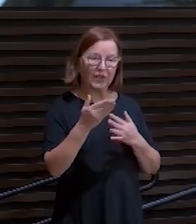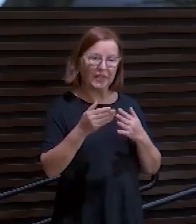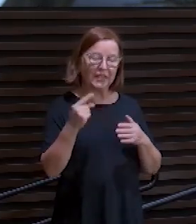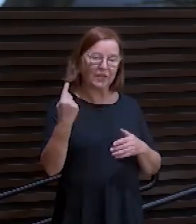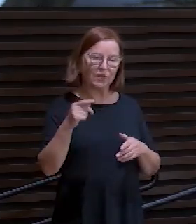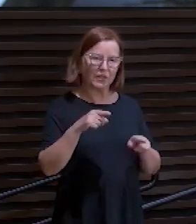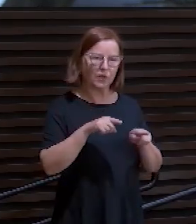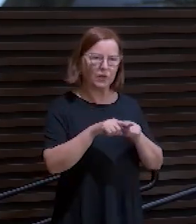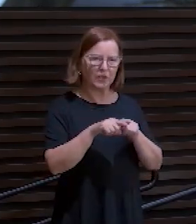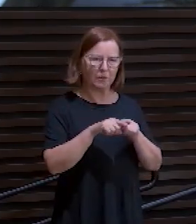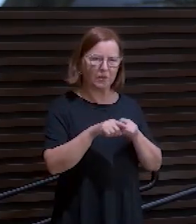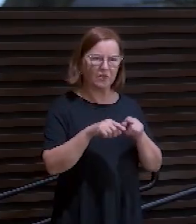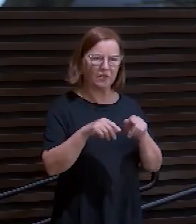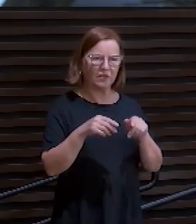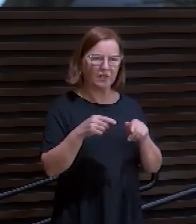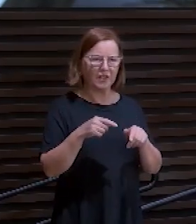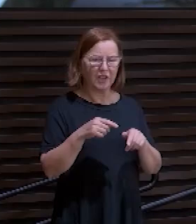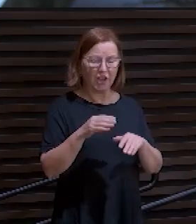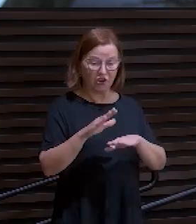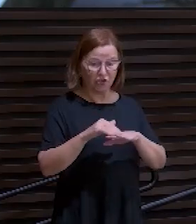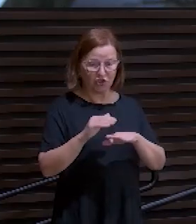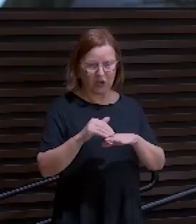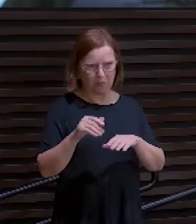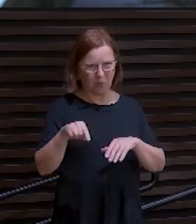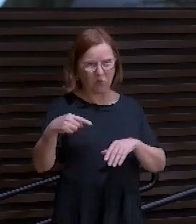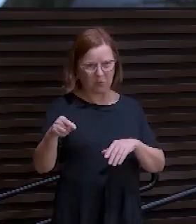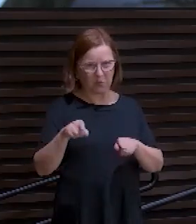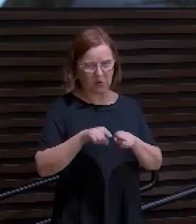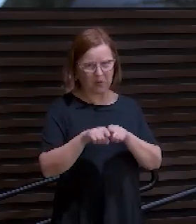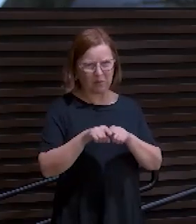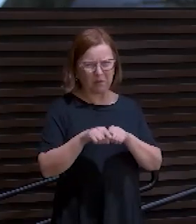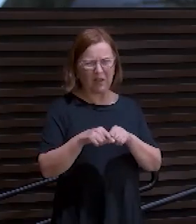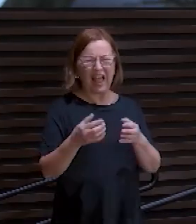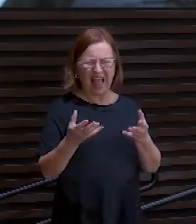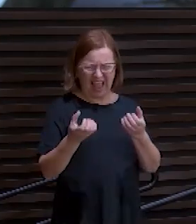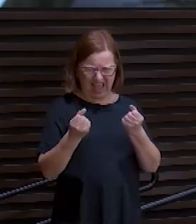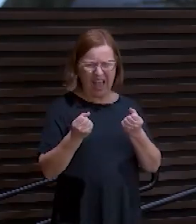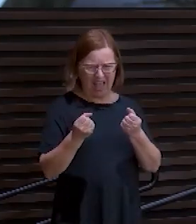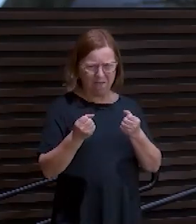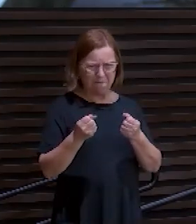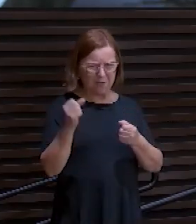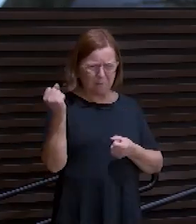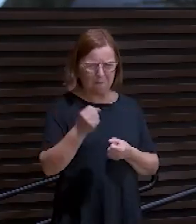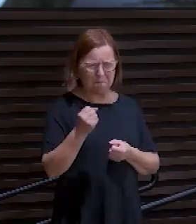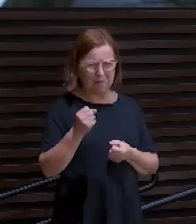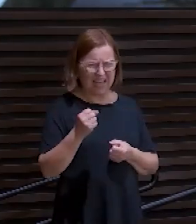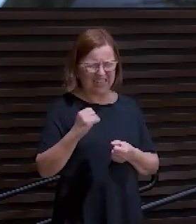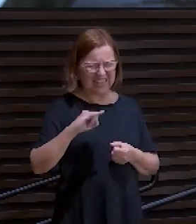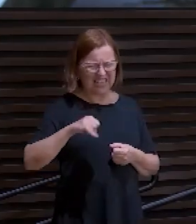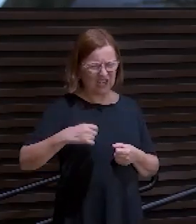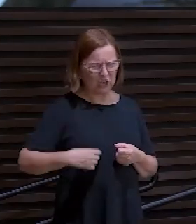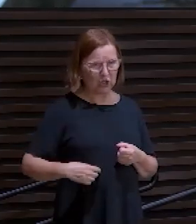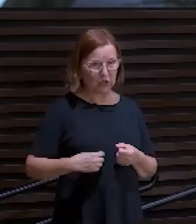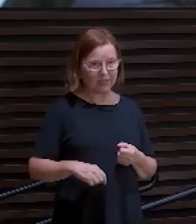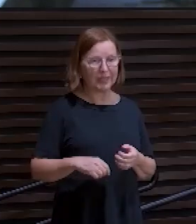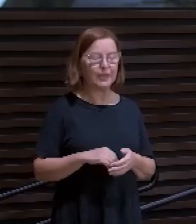vendê-lo. E como nós sabemos, José foi parar no Egito, na casa de Potifar, e ali ele